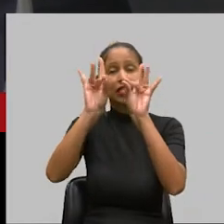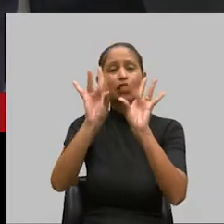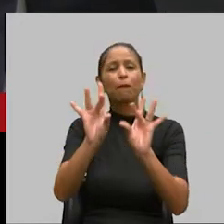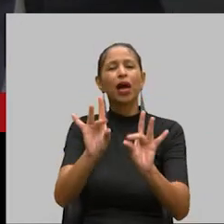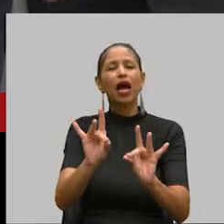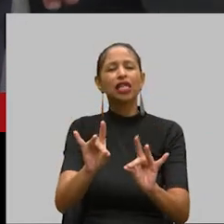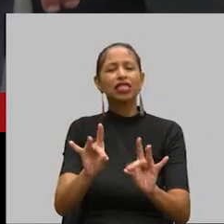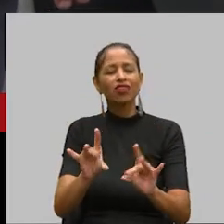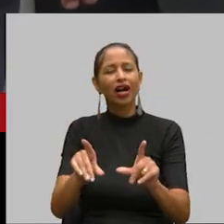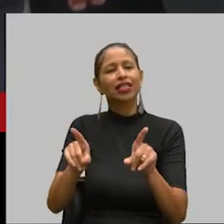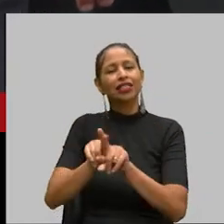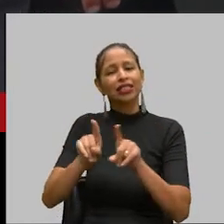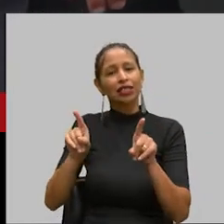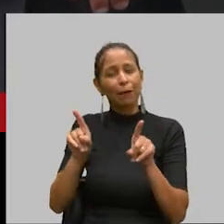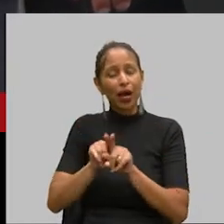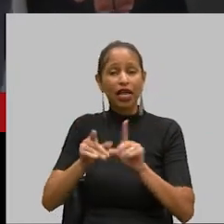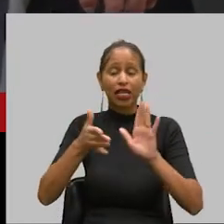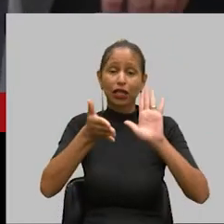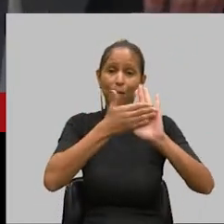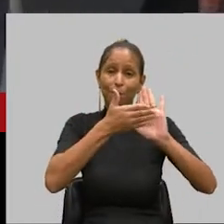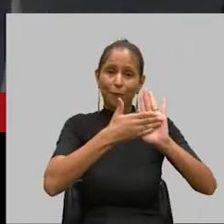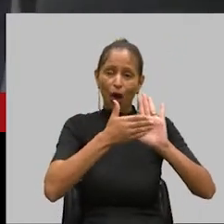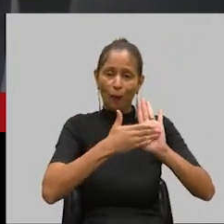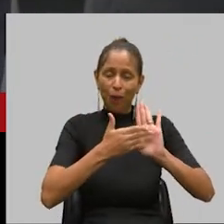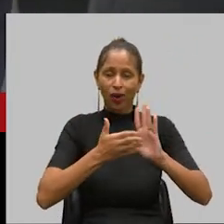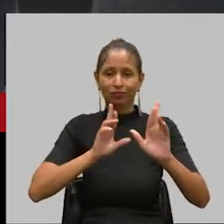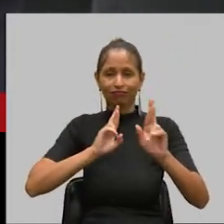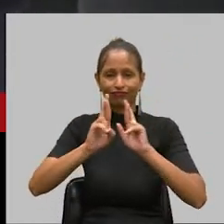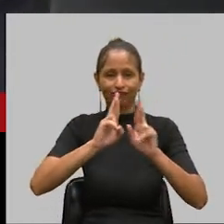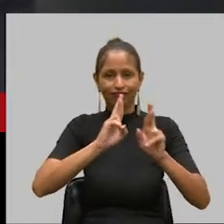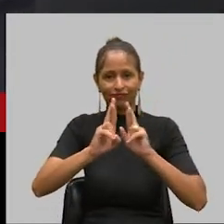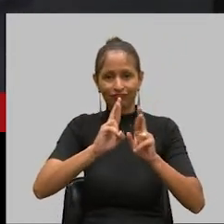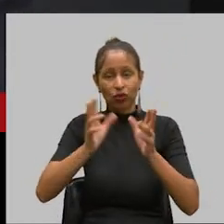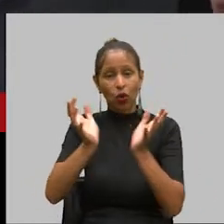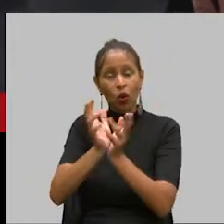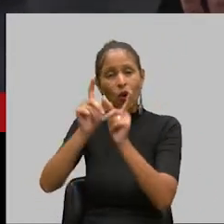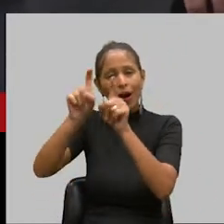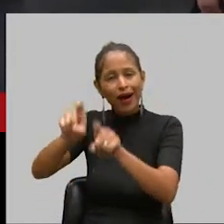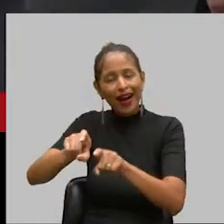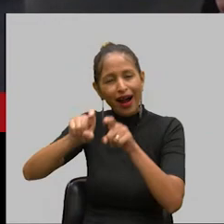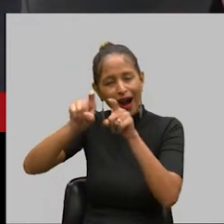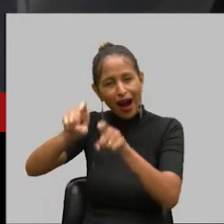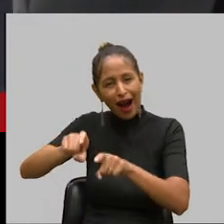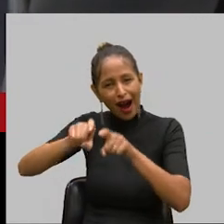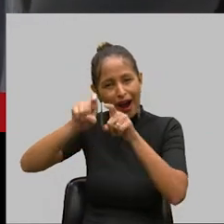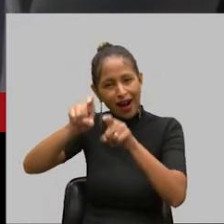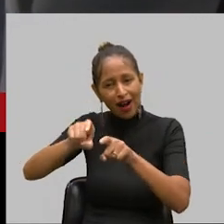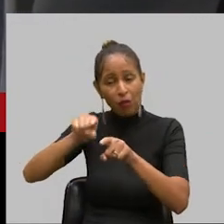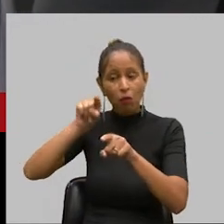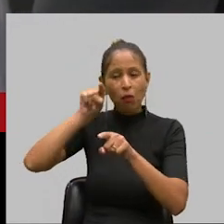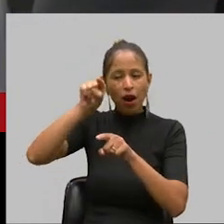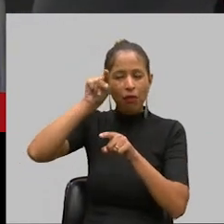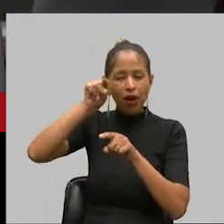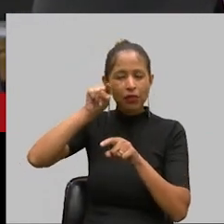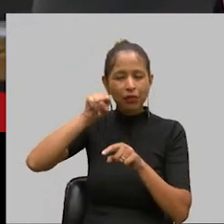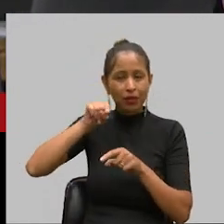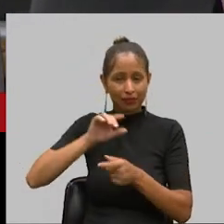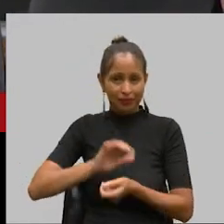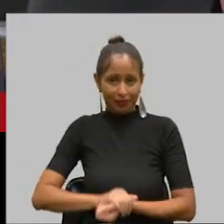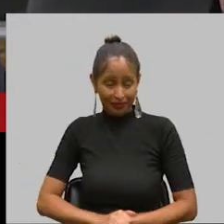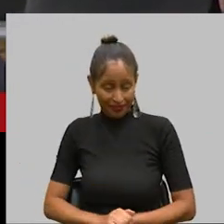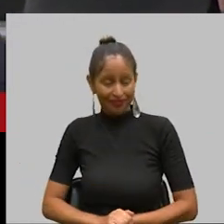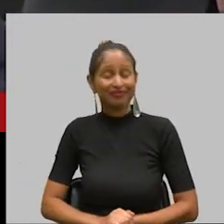E claro também Nessa proposta de uma relação da Educação no campo e do campo que foram apontados e a